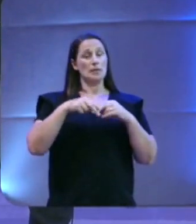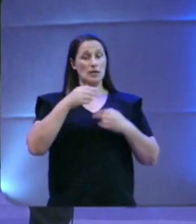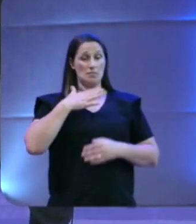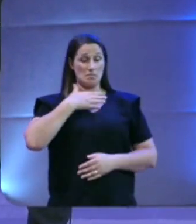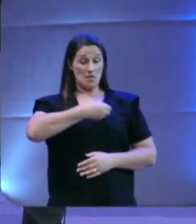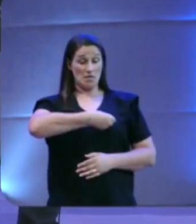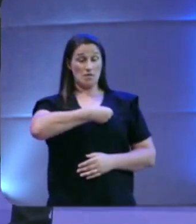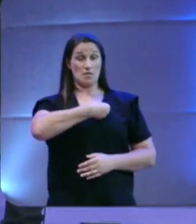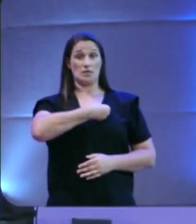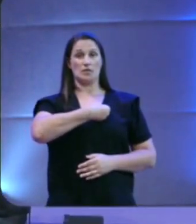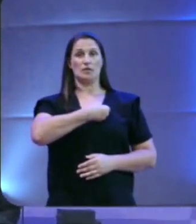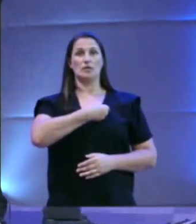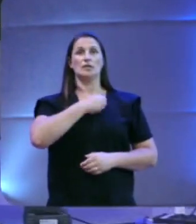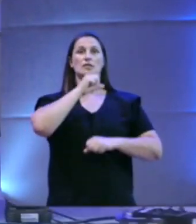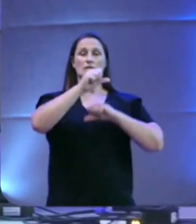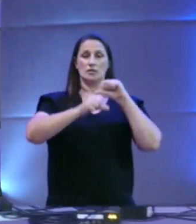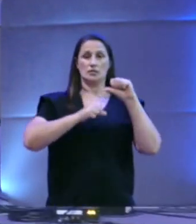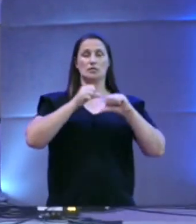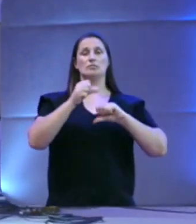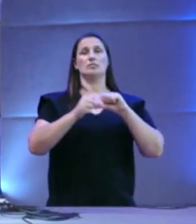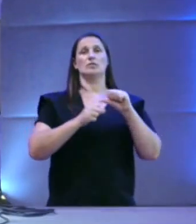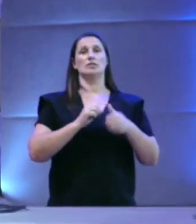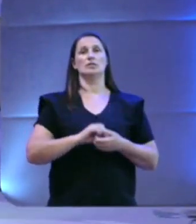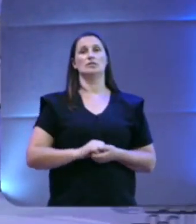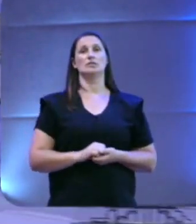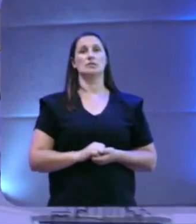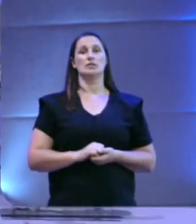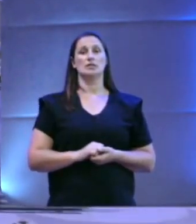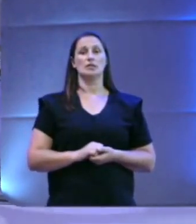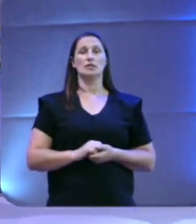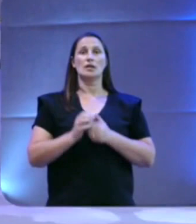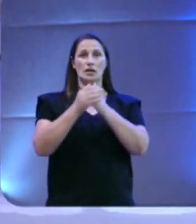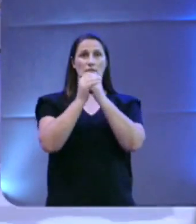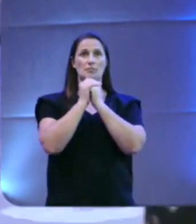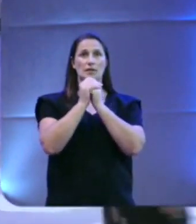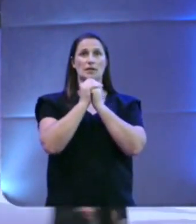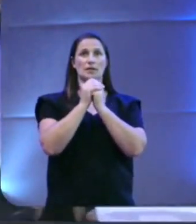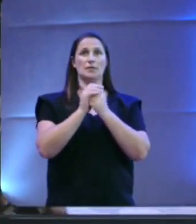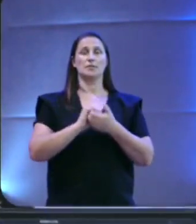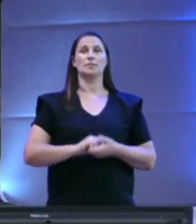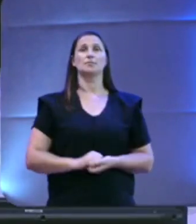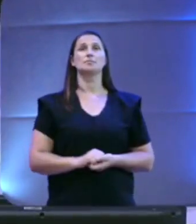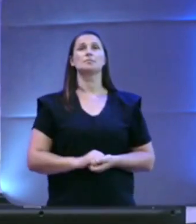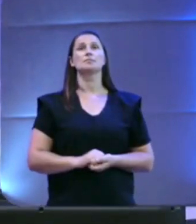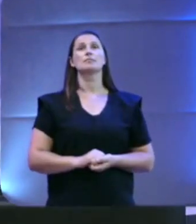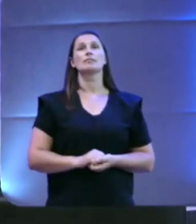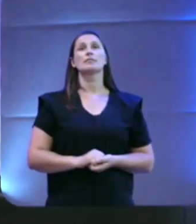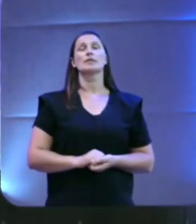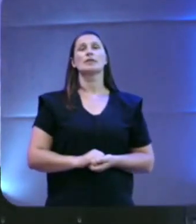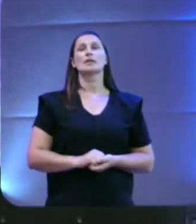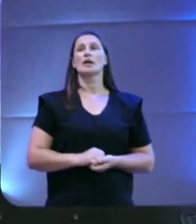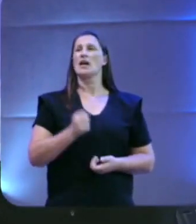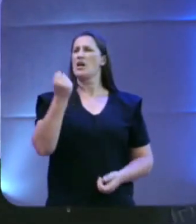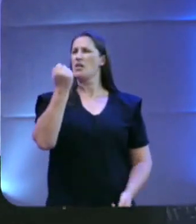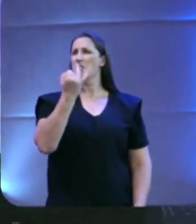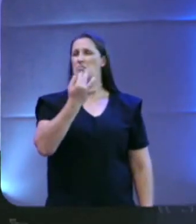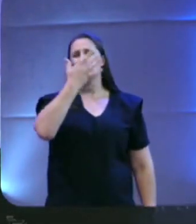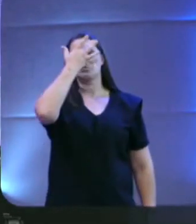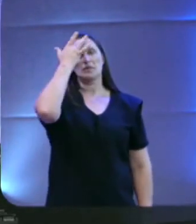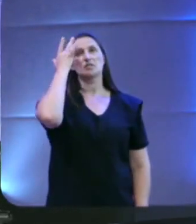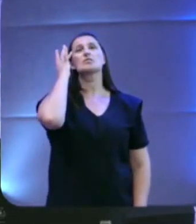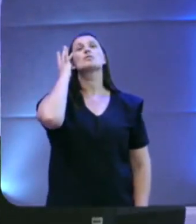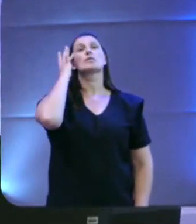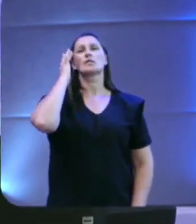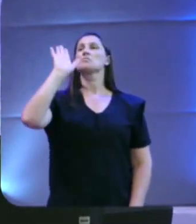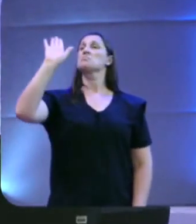e ser um discípulo que multiplica discípulos. Amém, amém. Tem muitas pessoas aqui com as mãos erguidas. Que Deus